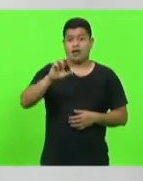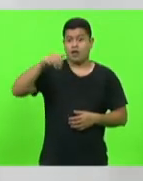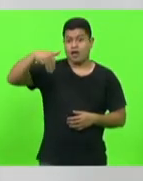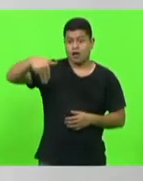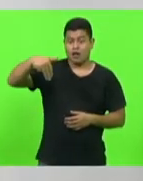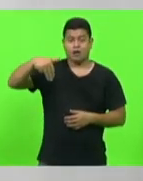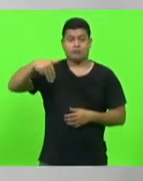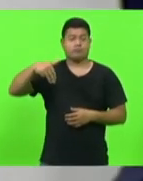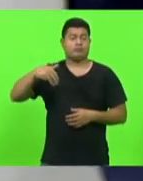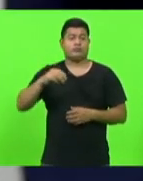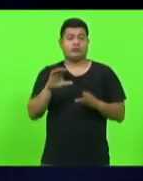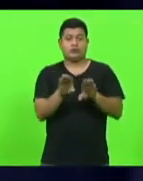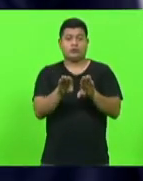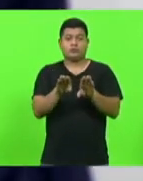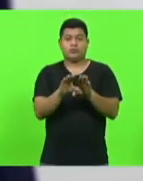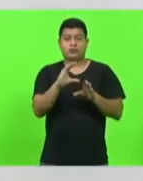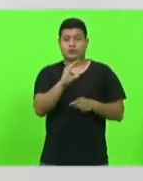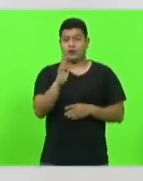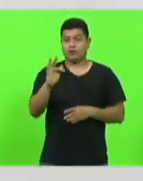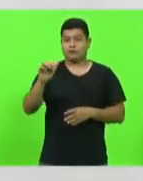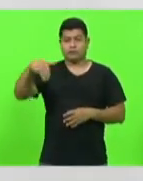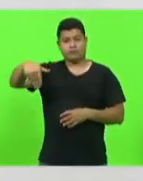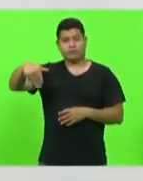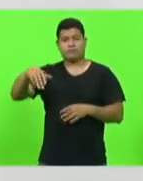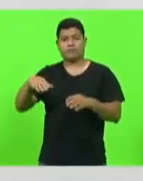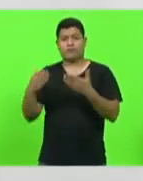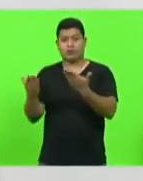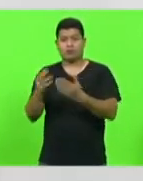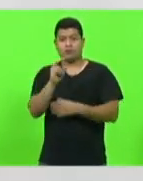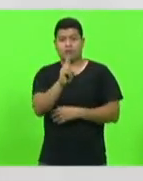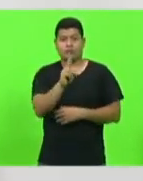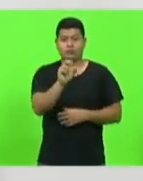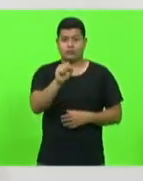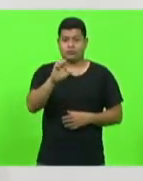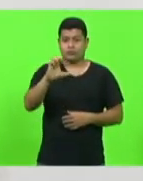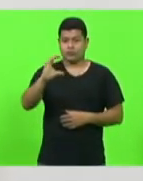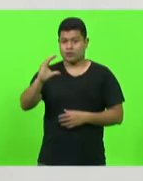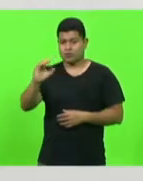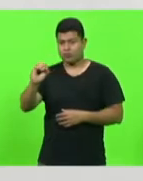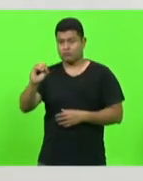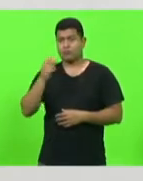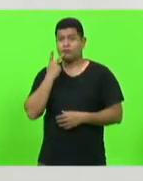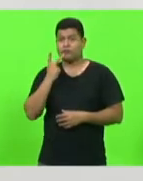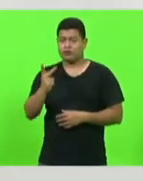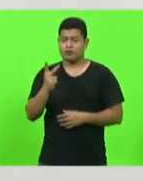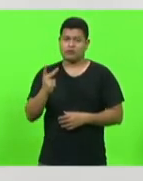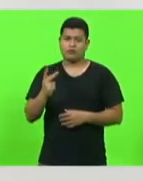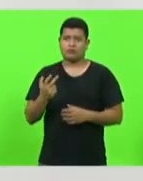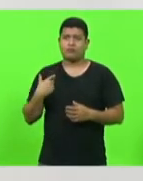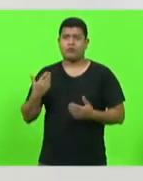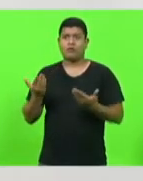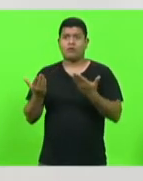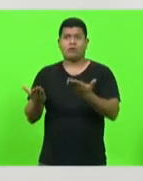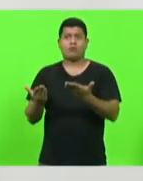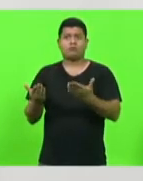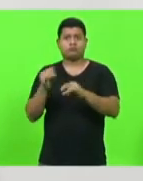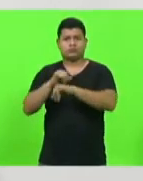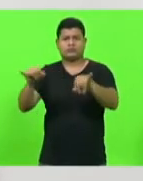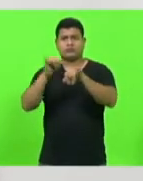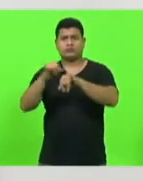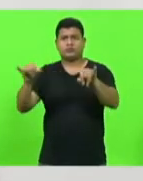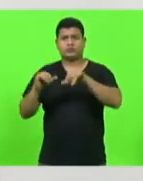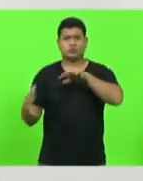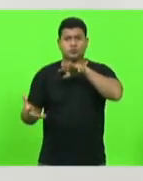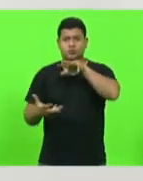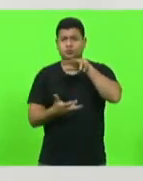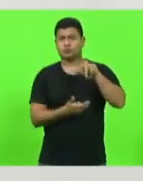de Medicina, a Unesco, se posicionaram bravamente, dizendo, olha, qual campanha no mundo que combateu